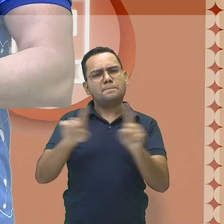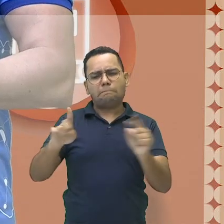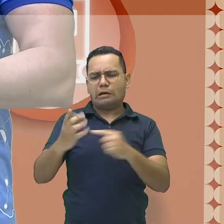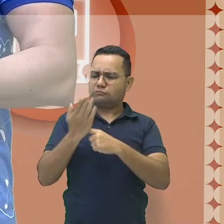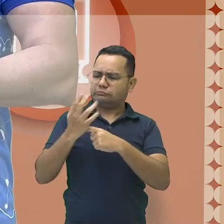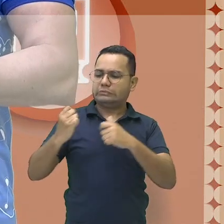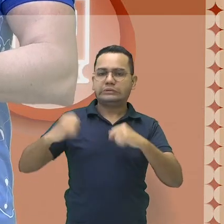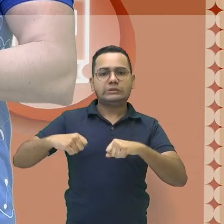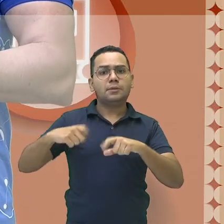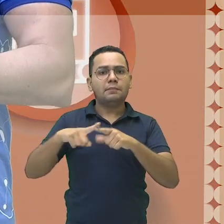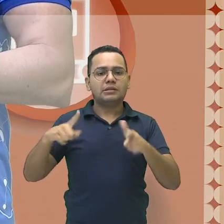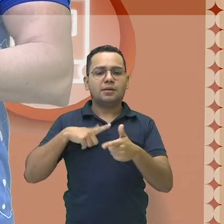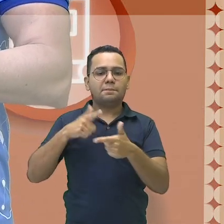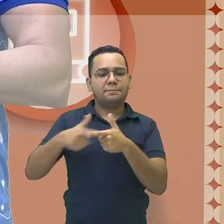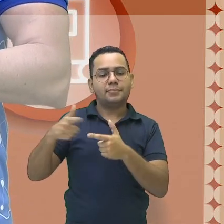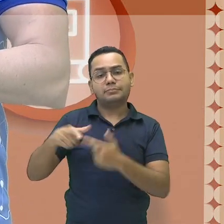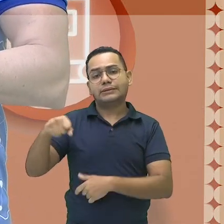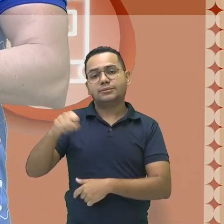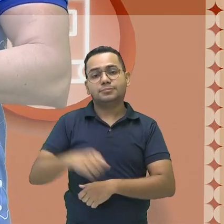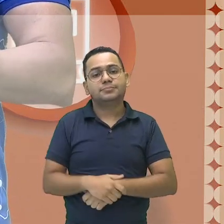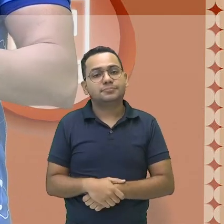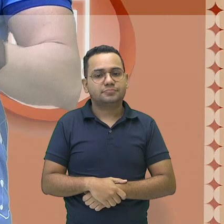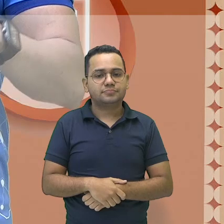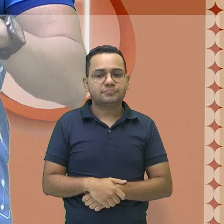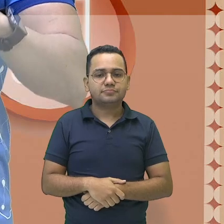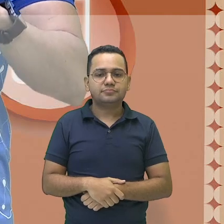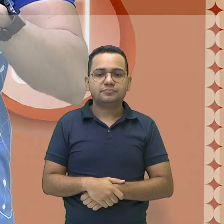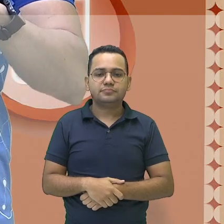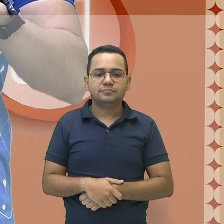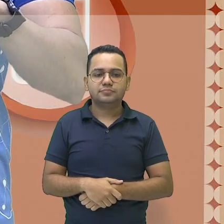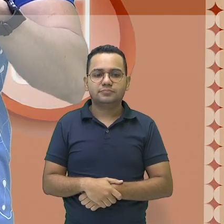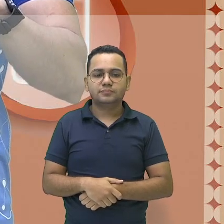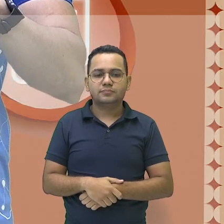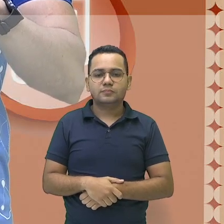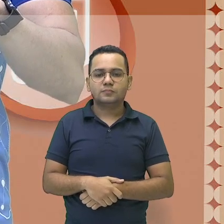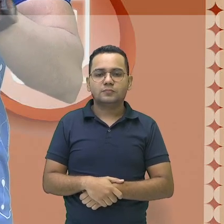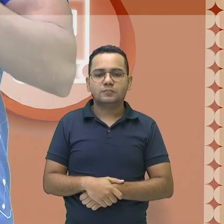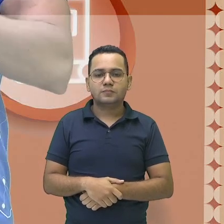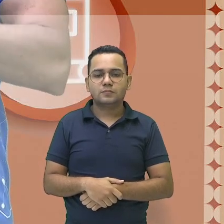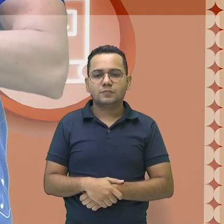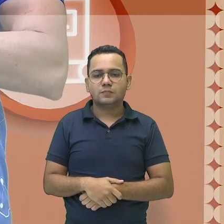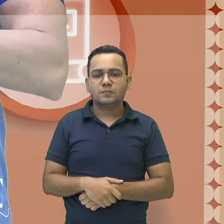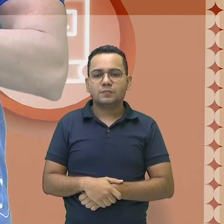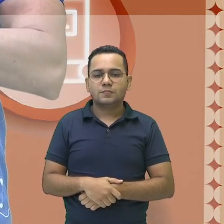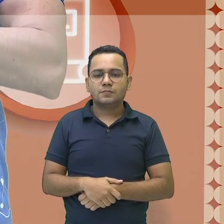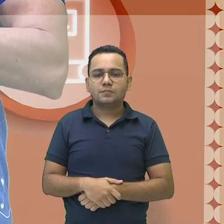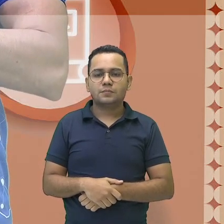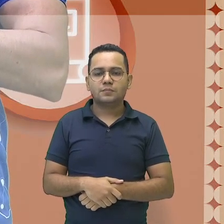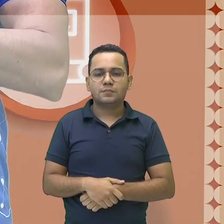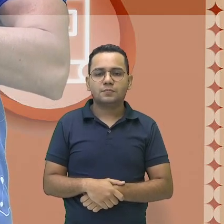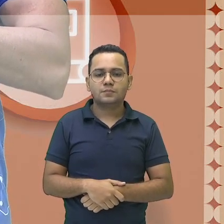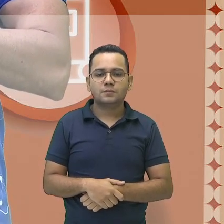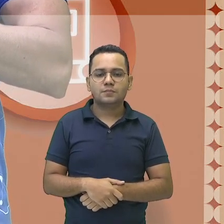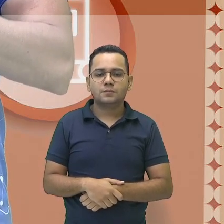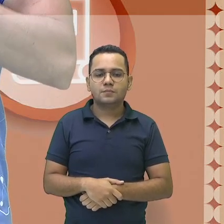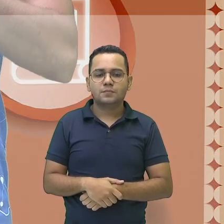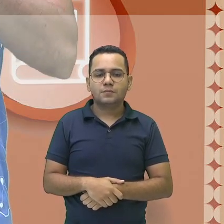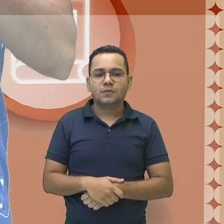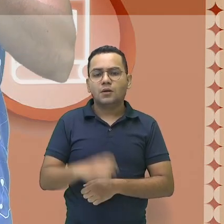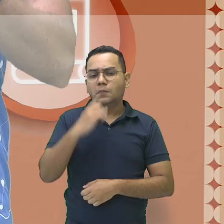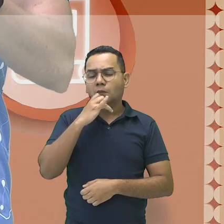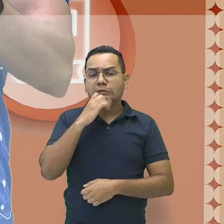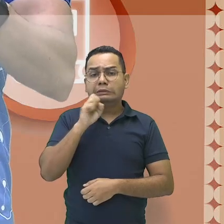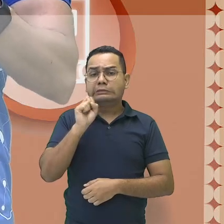a vida da gente, mas também nos trouxe problemas, né? Que é a questão desse material de origem, o plástico, né? Que acaba